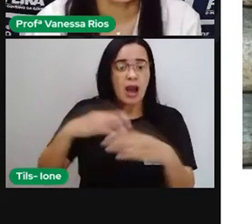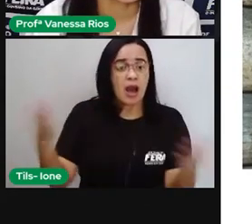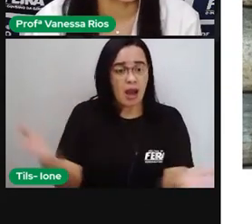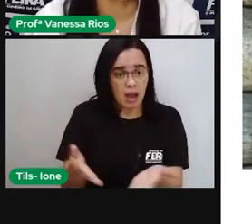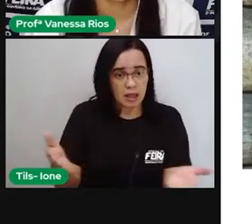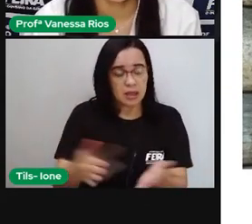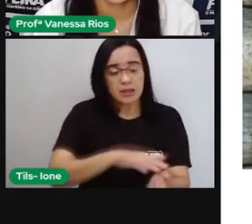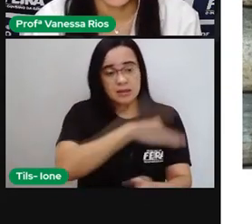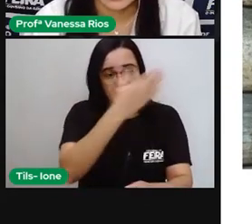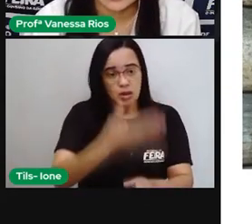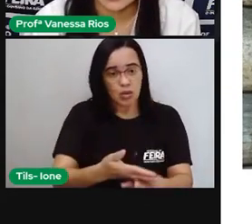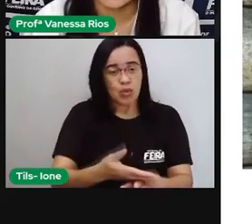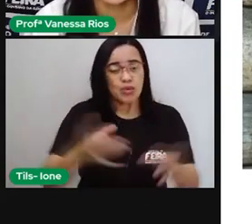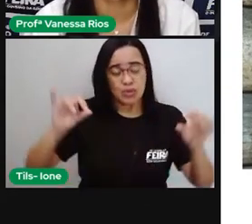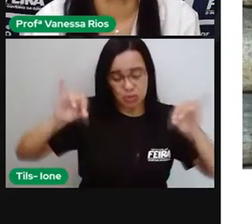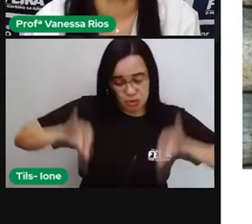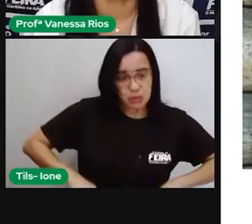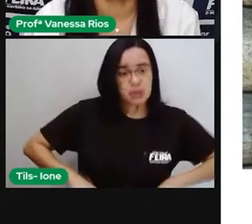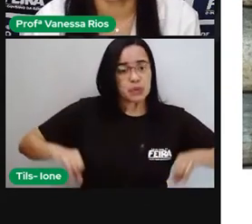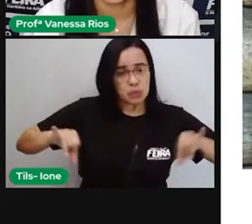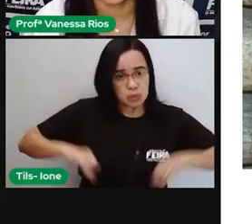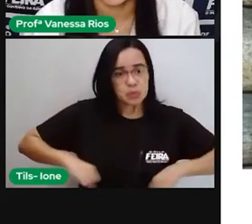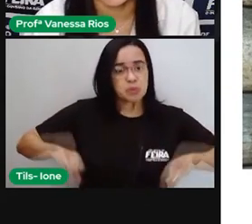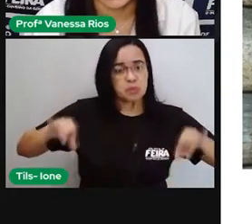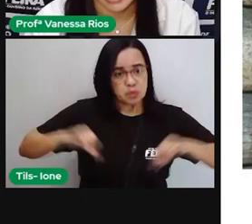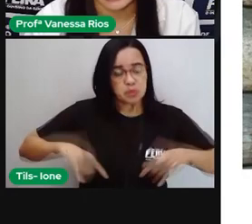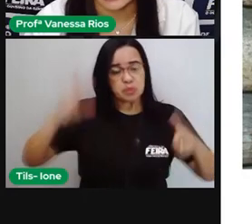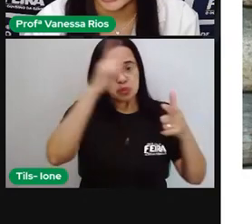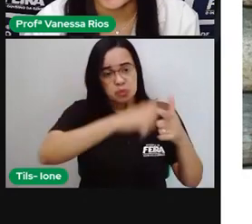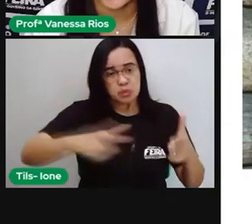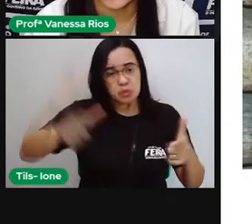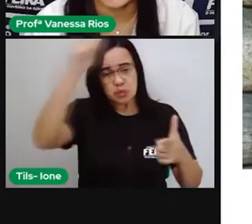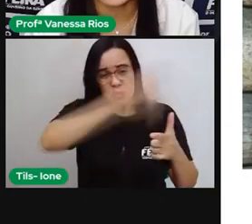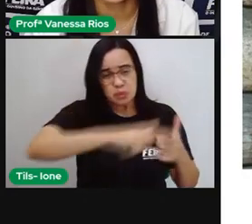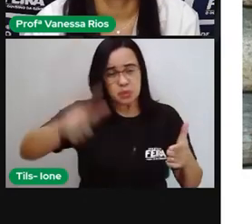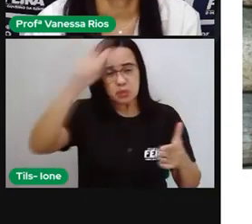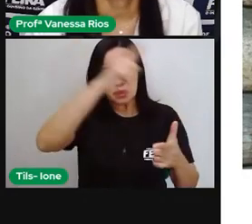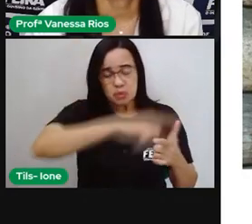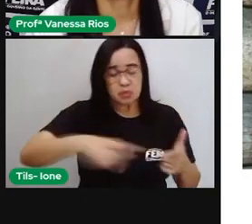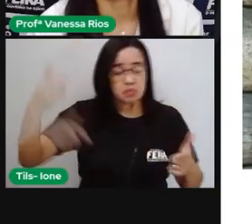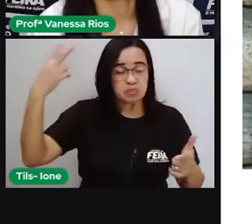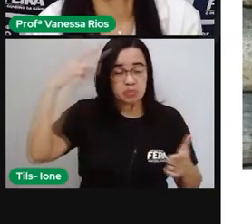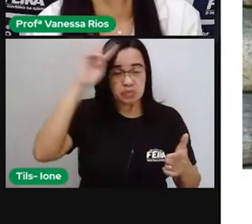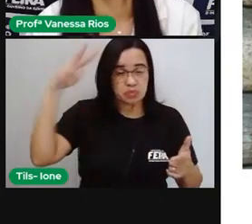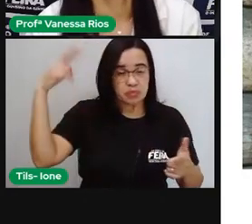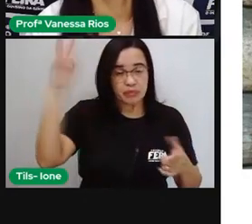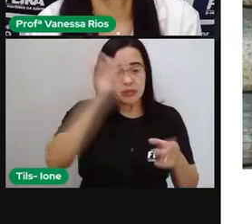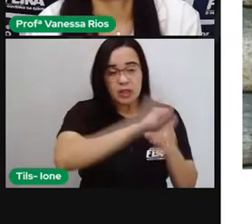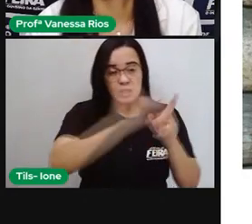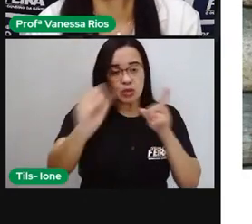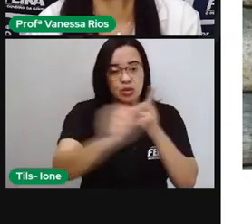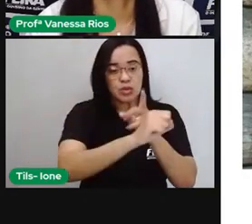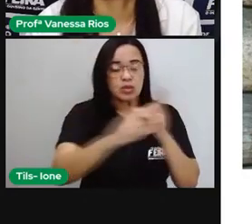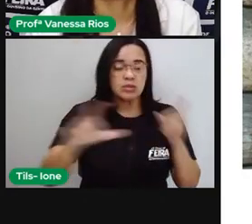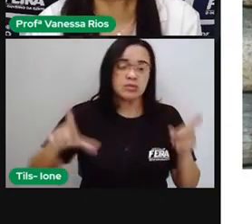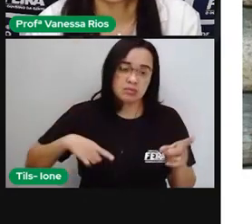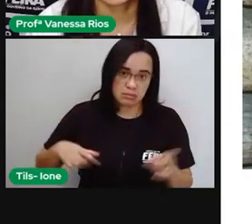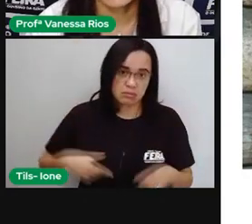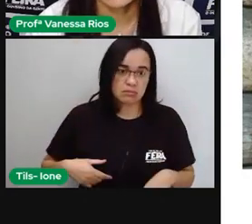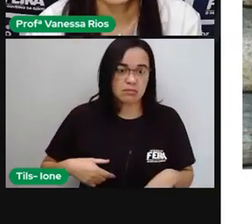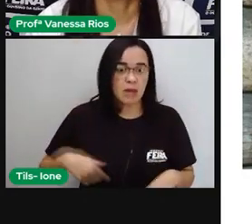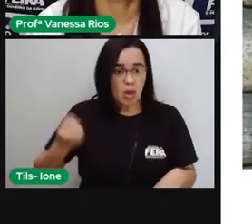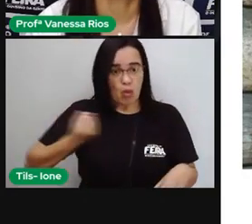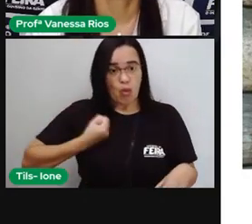sofreram diversas situações em problemas aí sociais e históricos que fizeram com que esse número